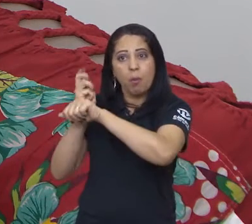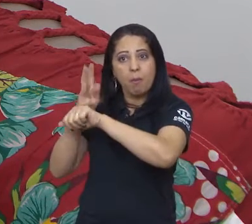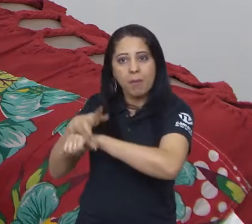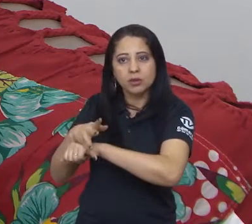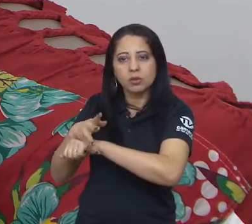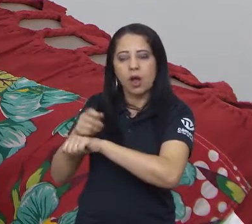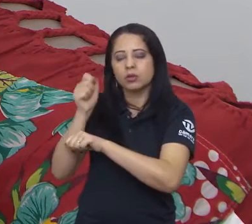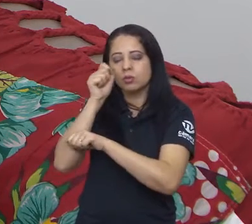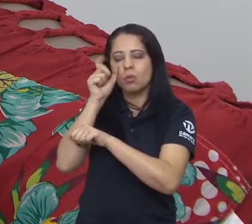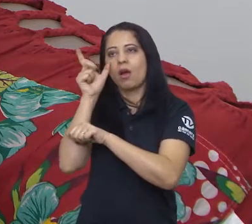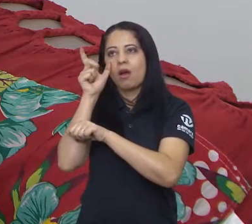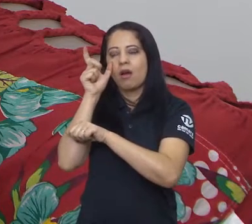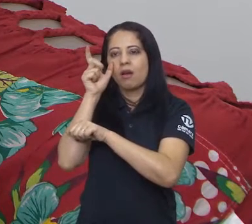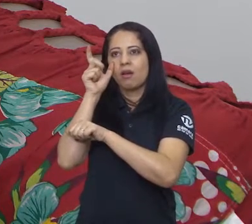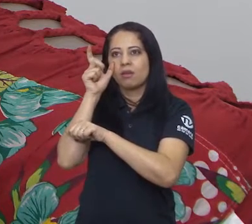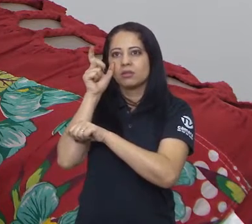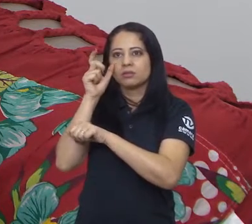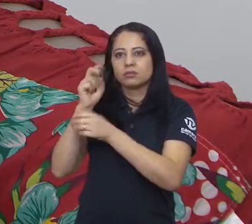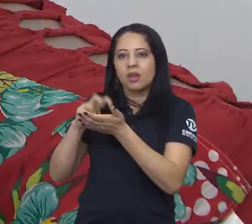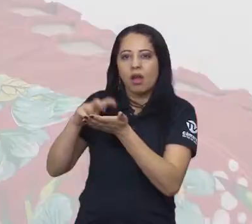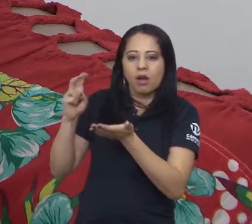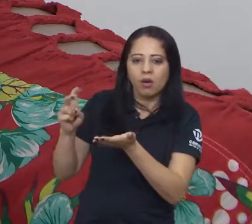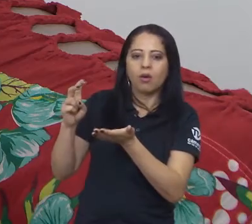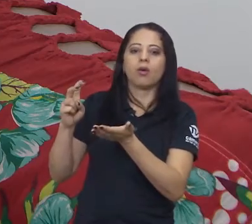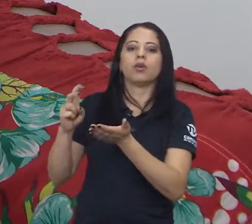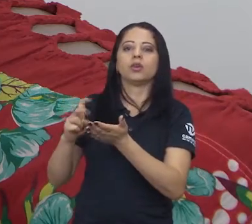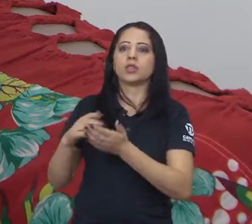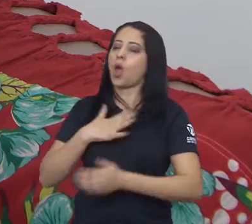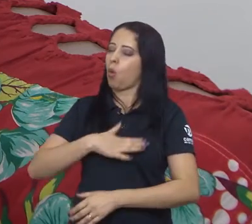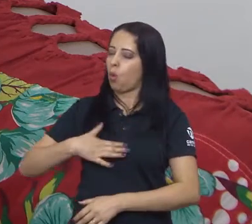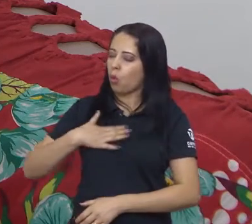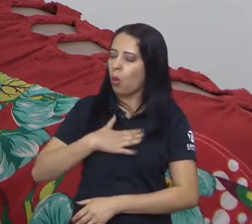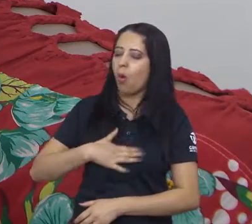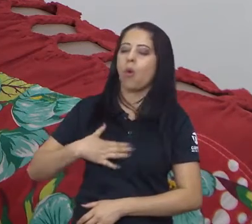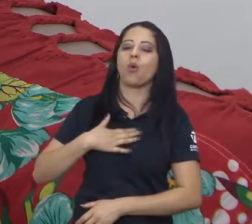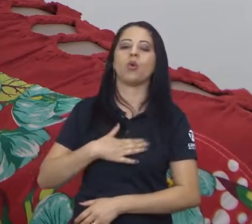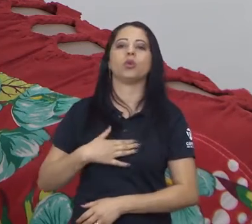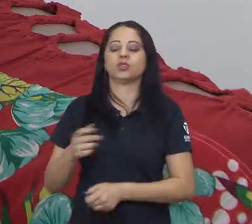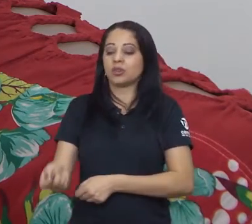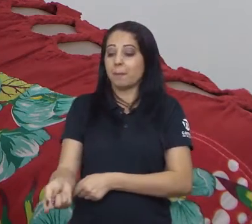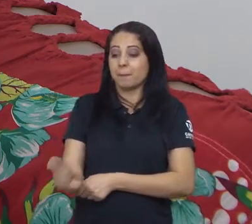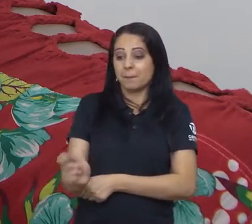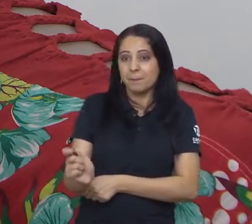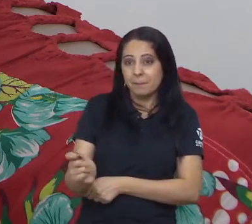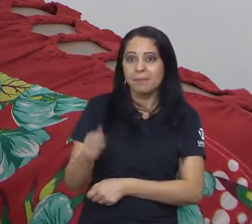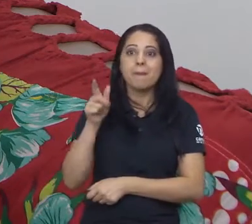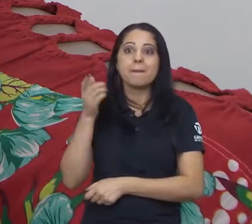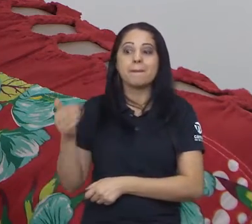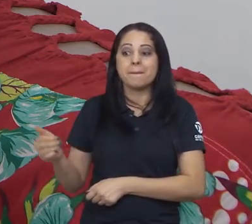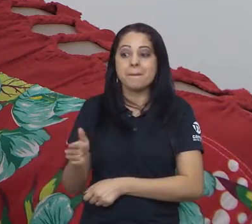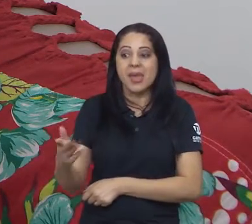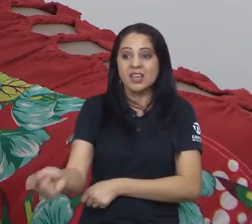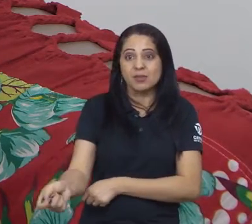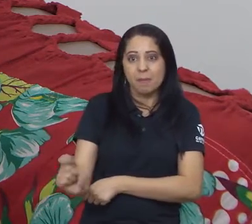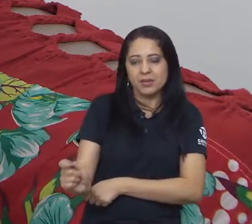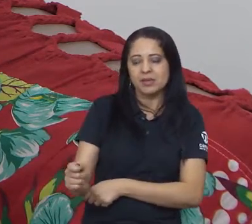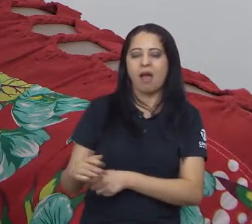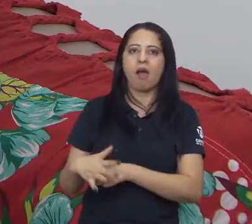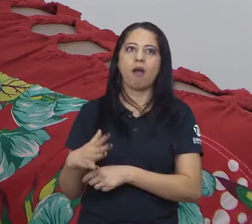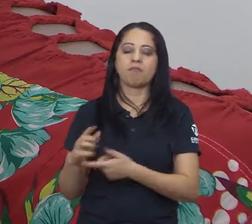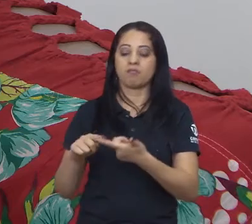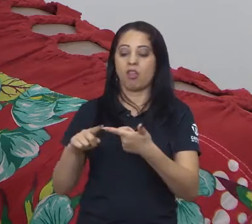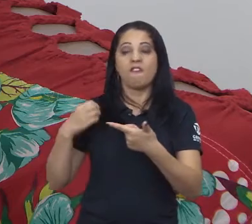ouro aí FIC acordado tal que eu gosto muito de pescar de viajar